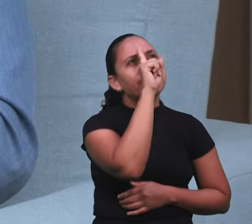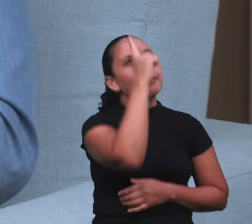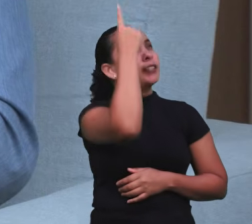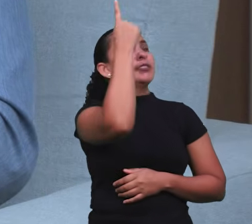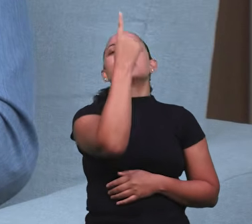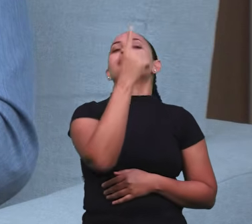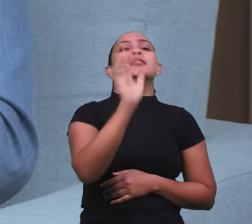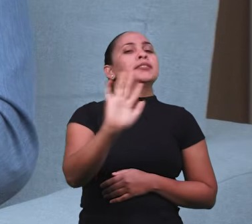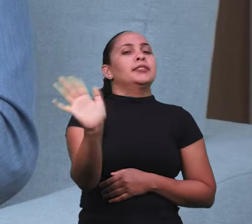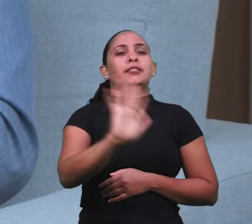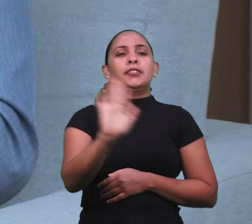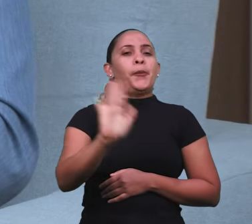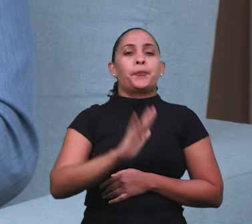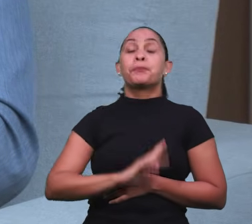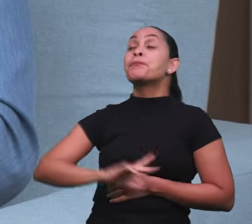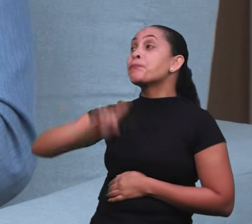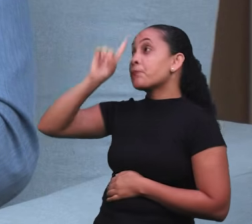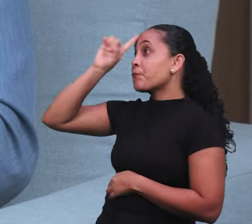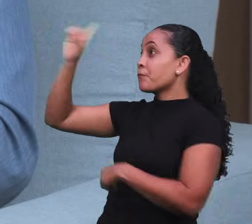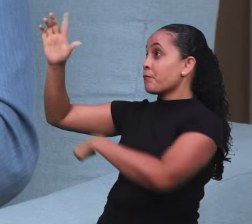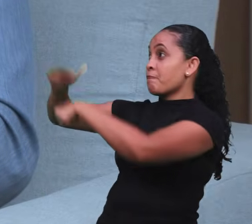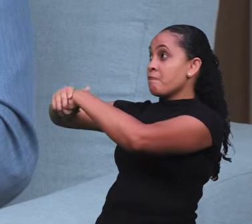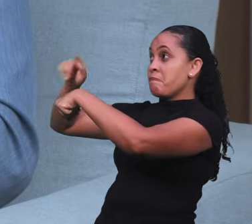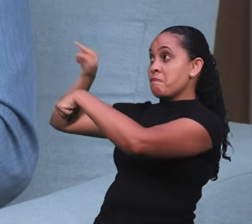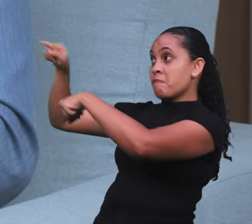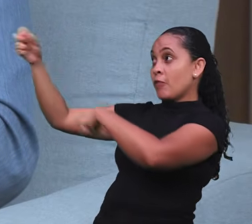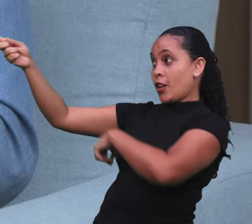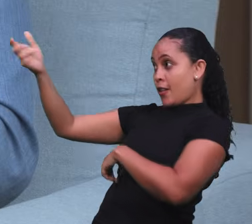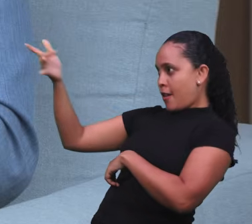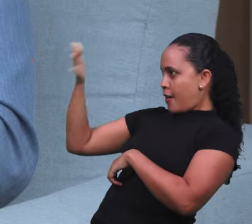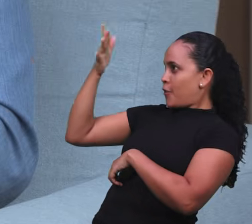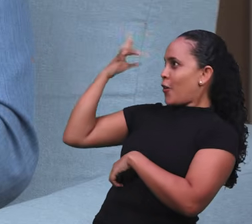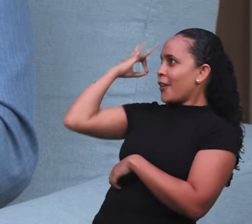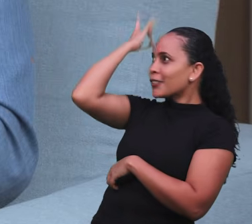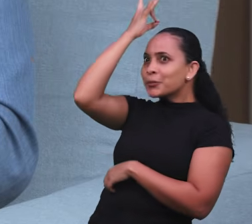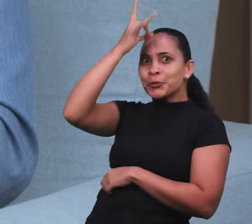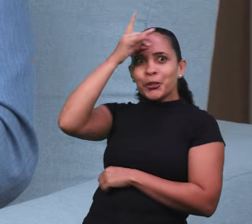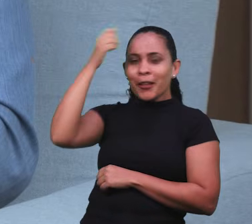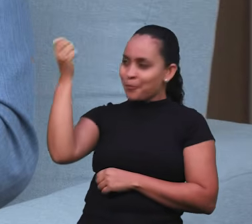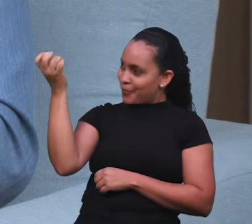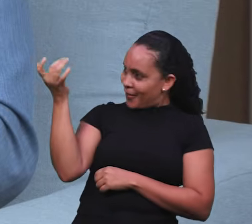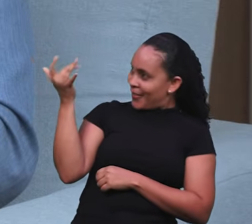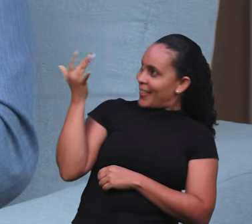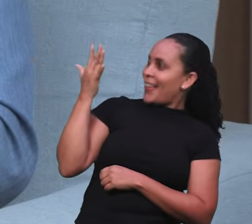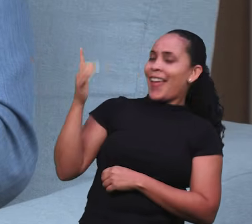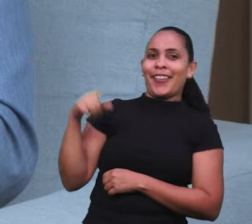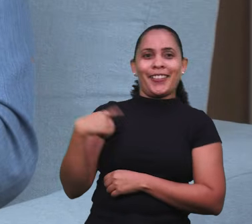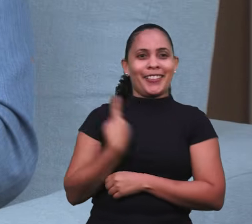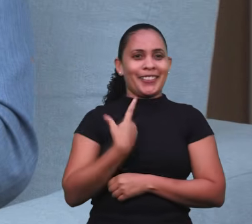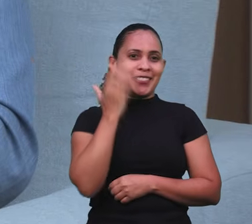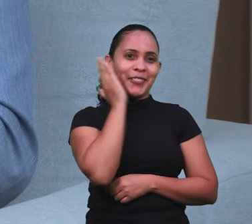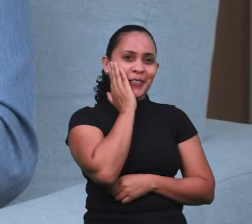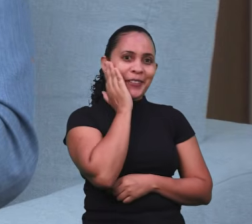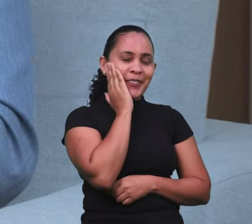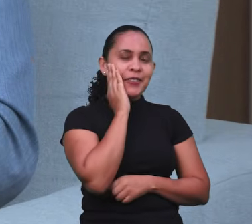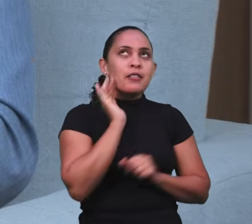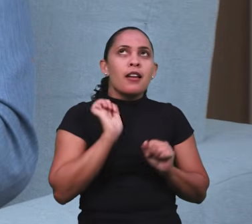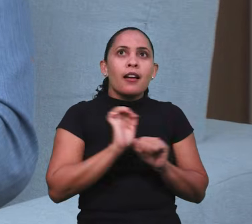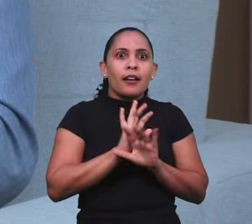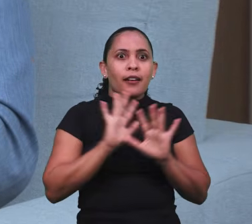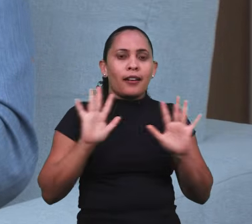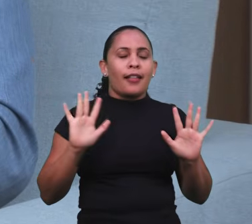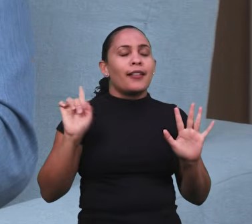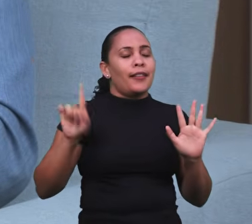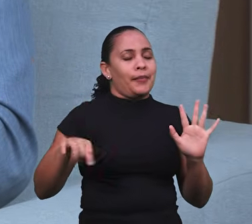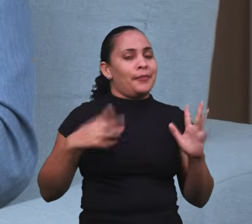ideia. Não. O Senhor revelou. O Espírito Santo de Deus nos trouxe o conhecimento. E